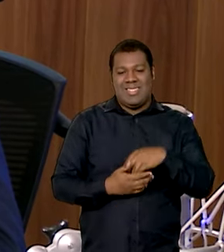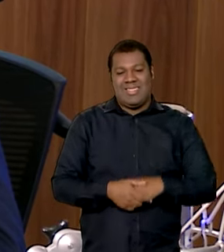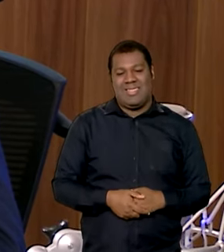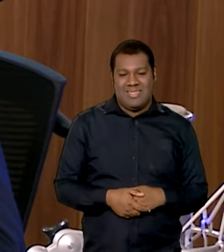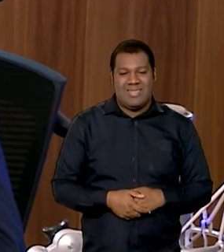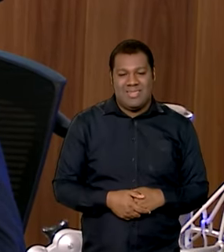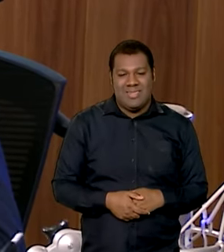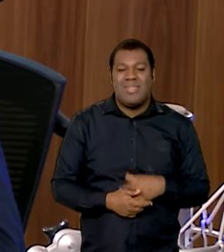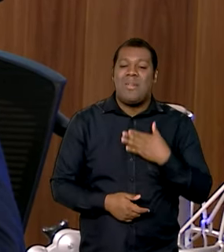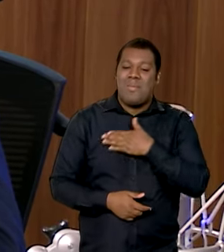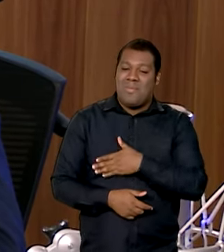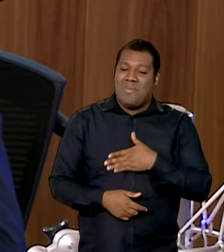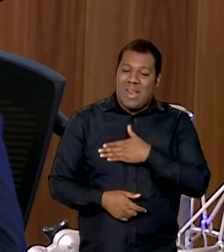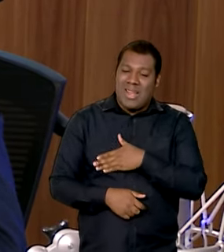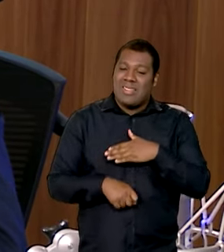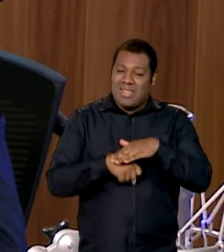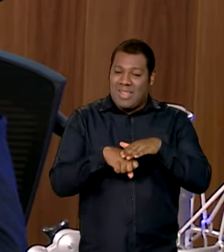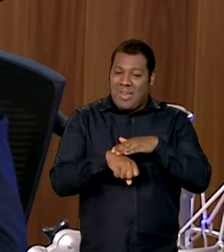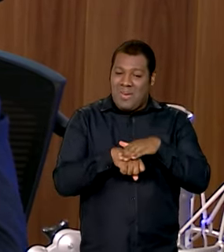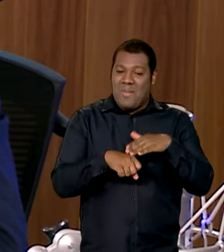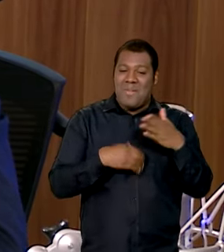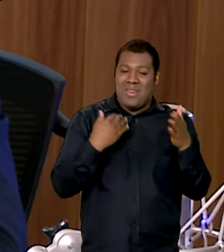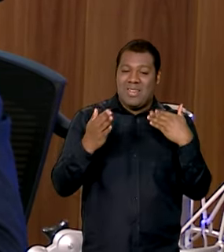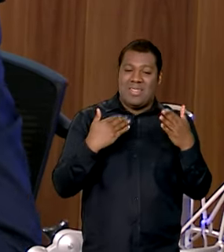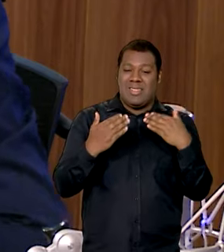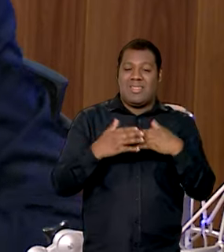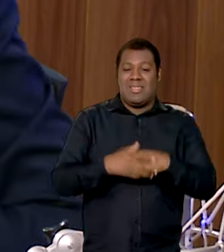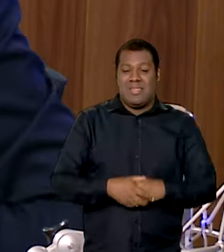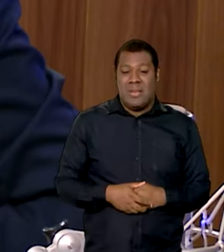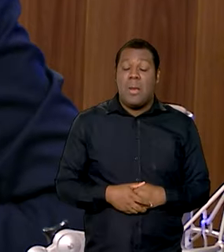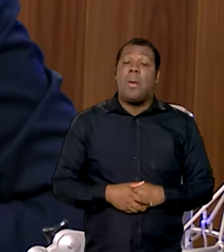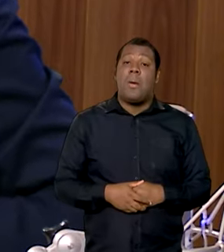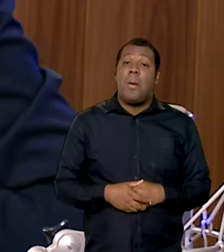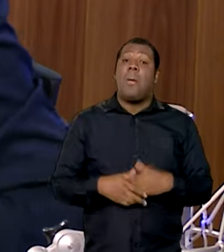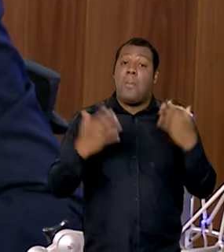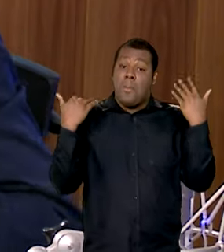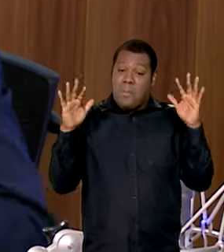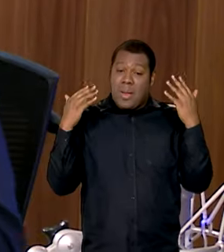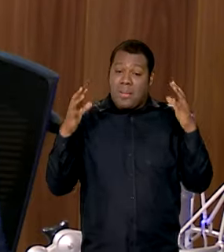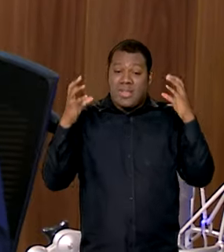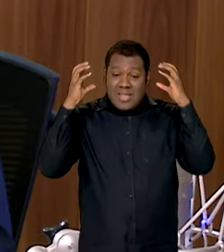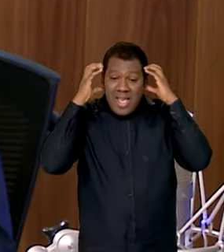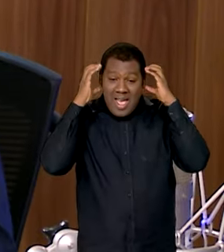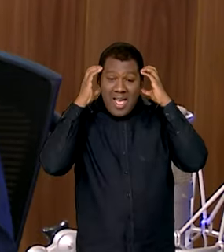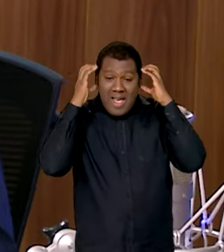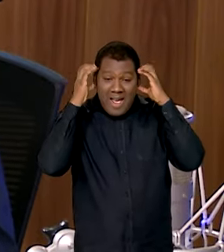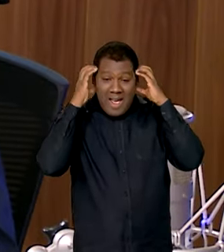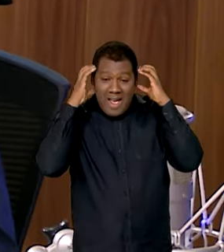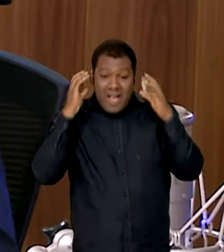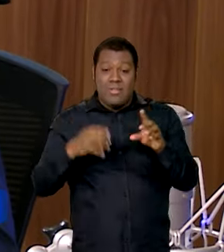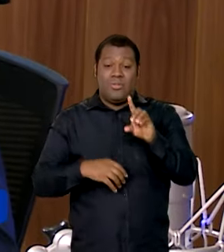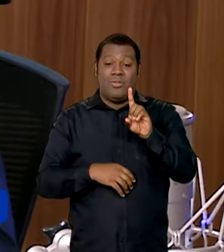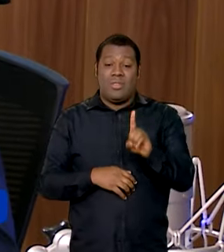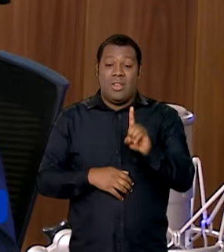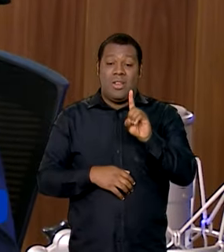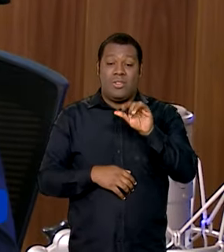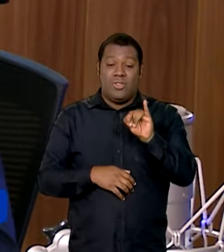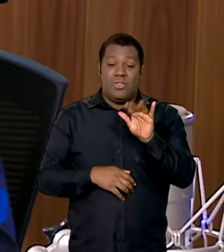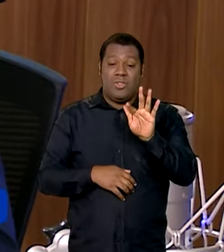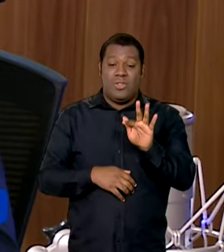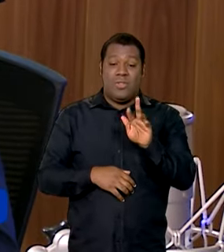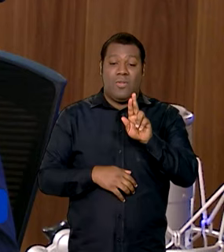você tá bom Parabéns aí pelo trabalho que vocês fazem na rádio difusa de Macapá e também os seus colegas em várias outras emissoras